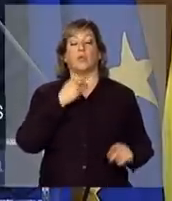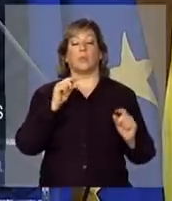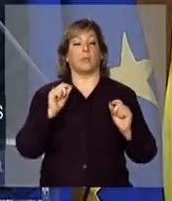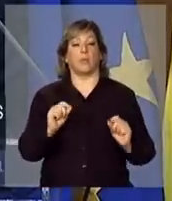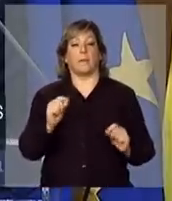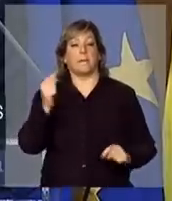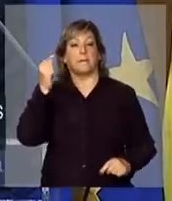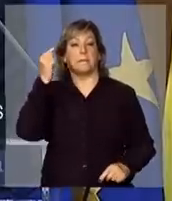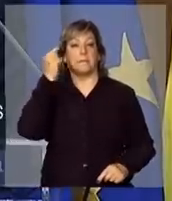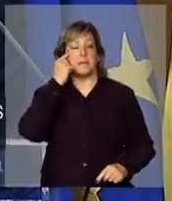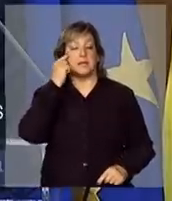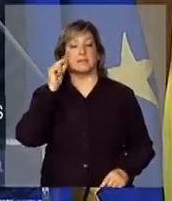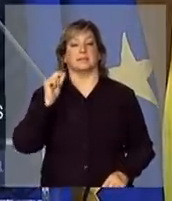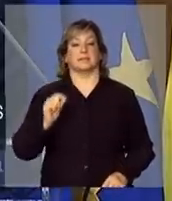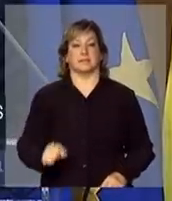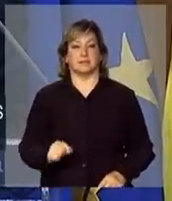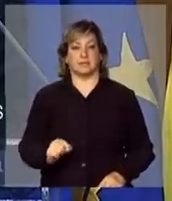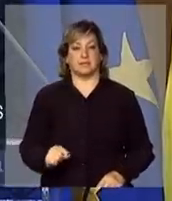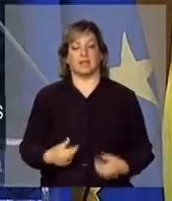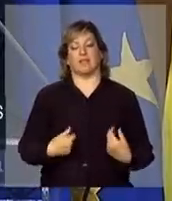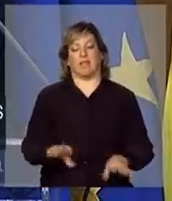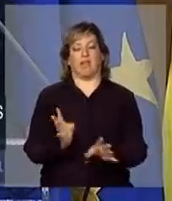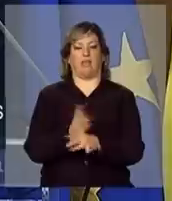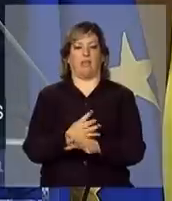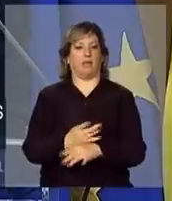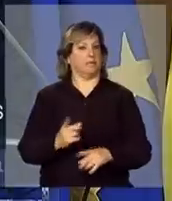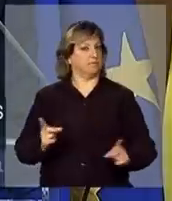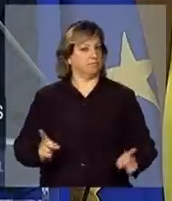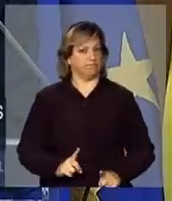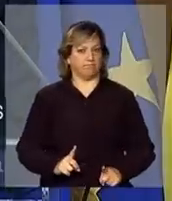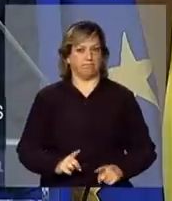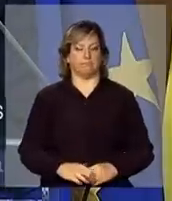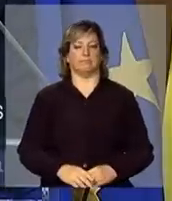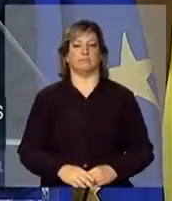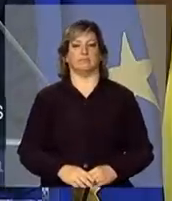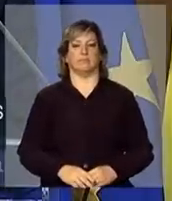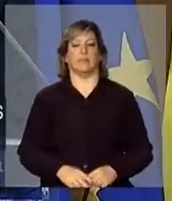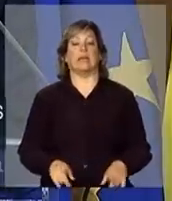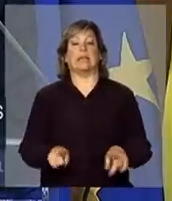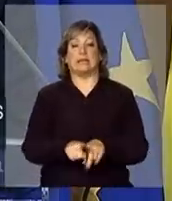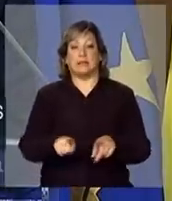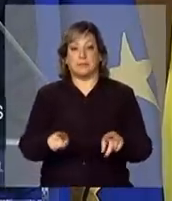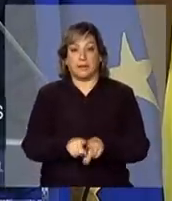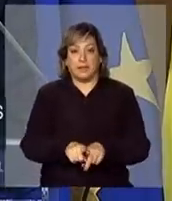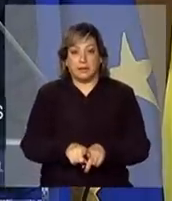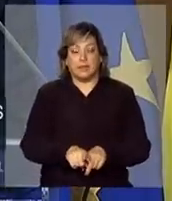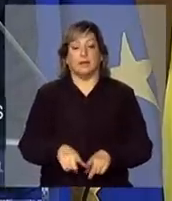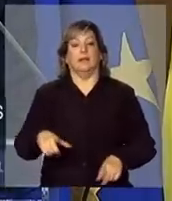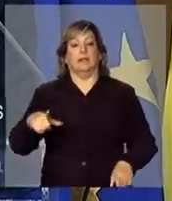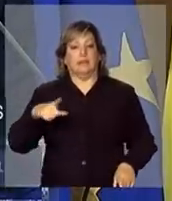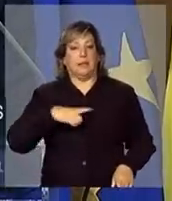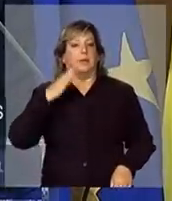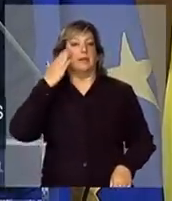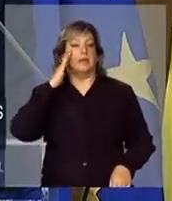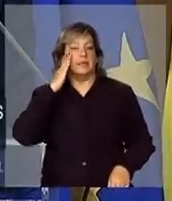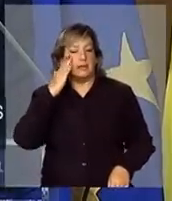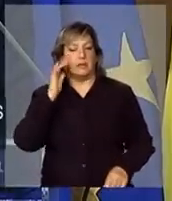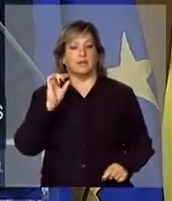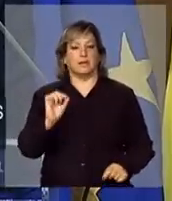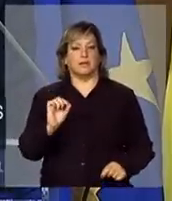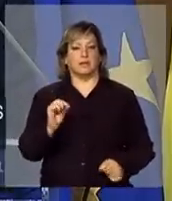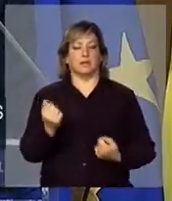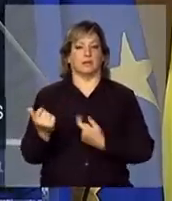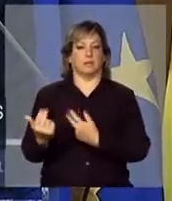luxo de afrouxar as rédeas. Também temos visões e percepções compartilhadas quanto